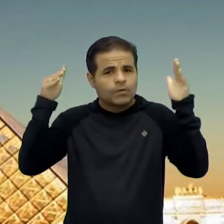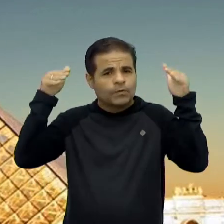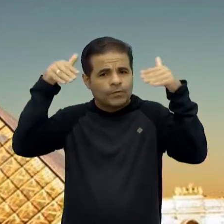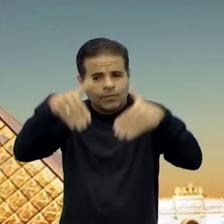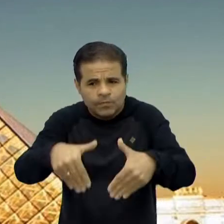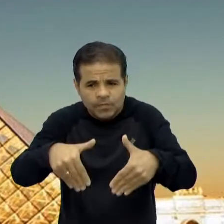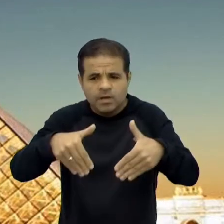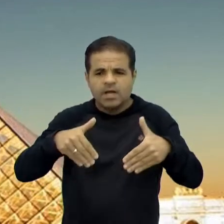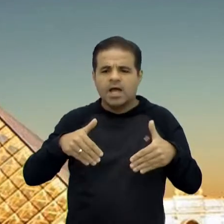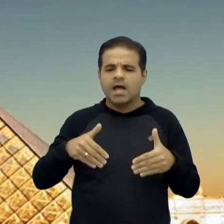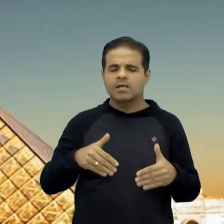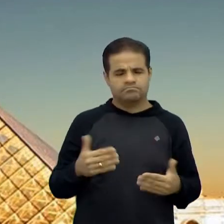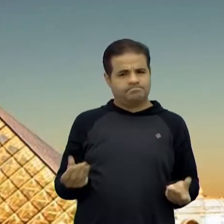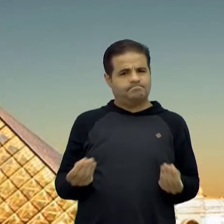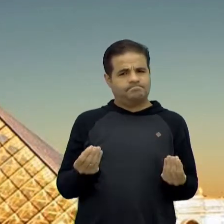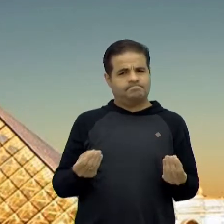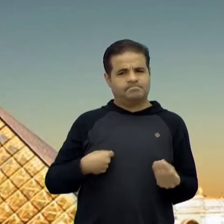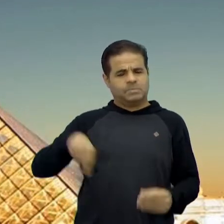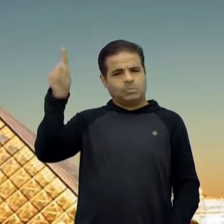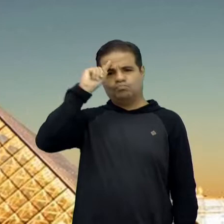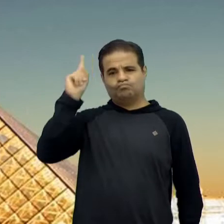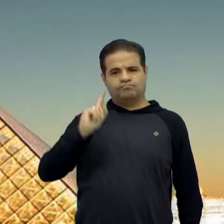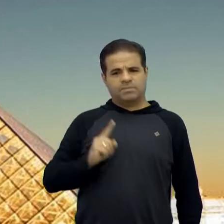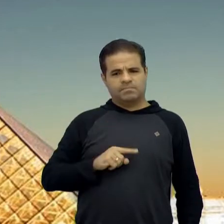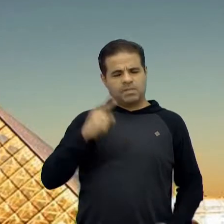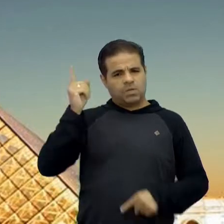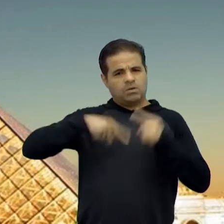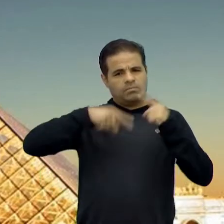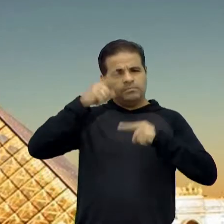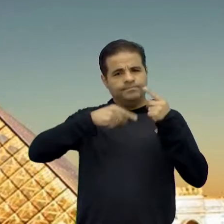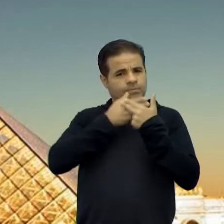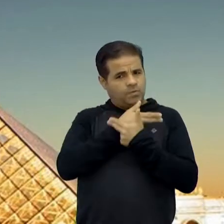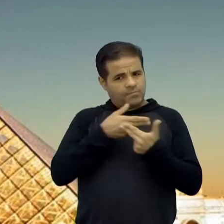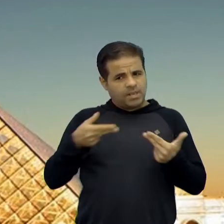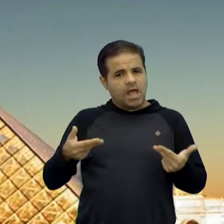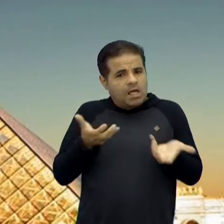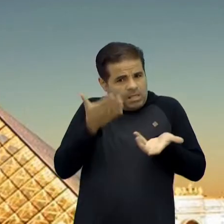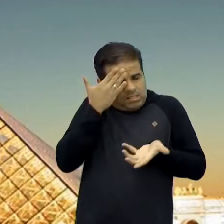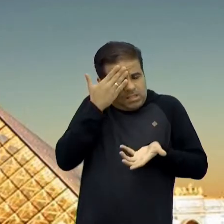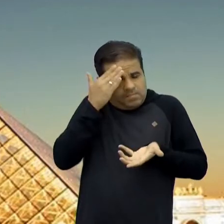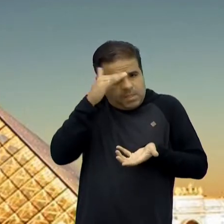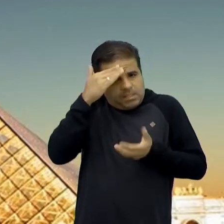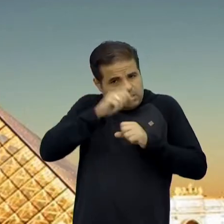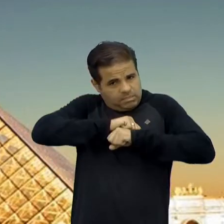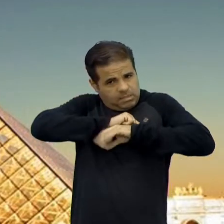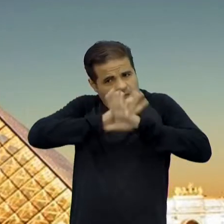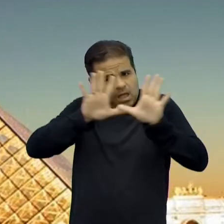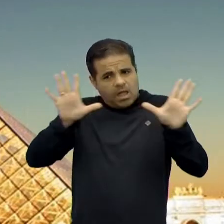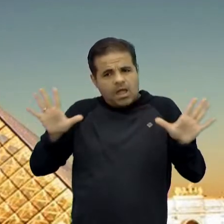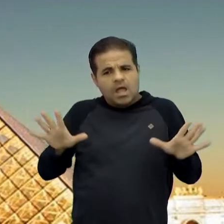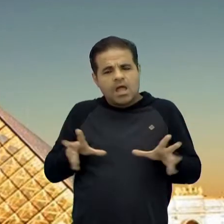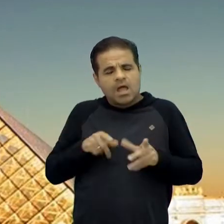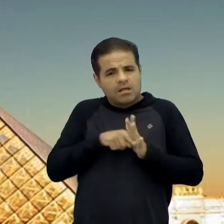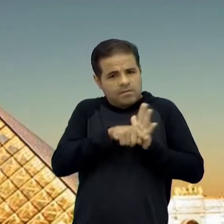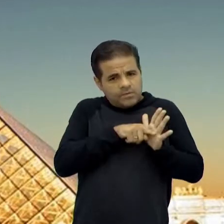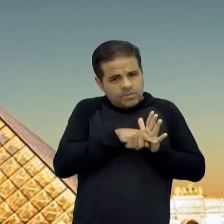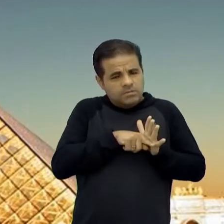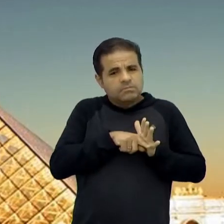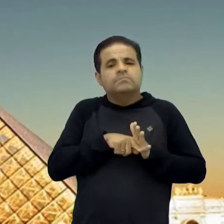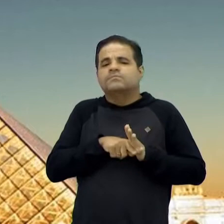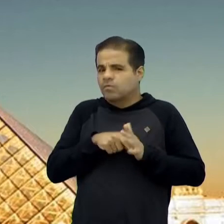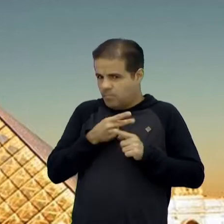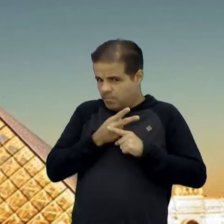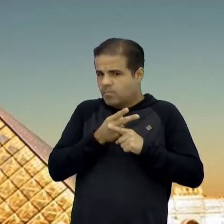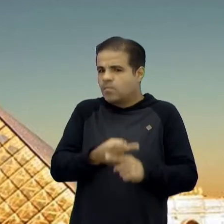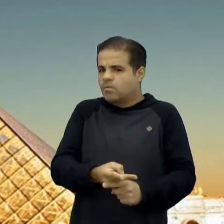para essa compreensão, campo de estudo, nossa, para mim é novidade, eu vou me interar a respeito disso, né? Estamos no eixo estruturante investigação científica, né? Vou atrás